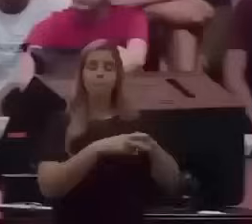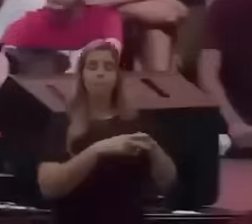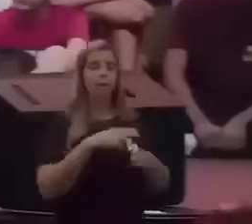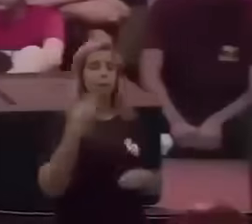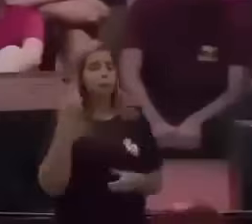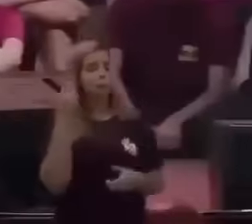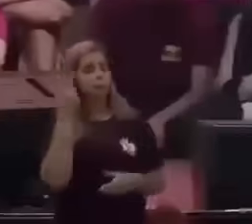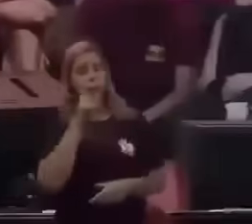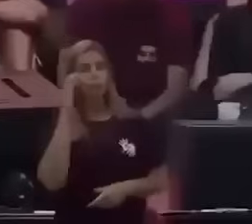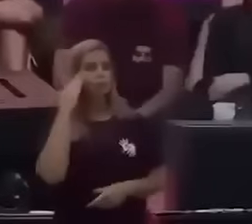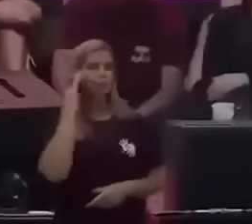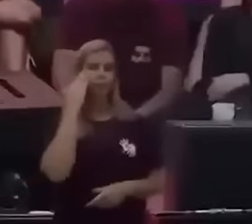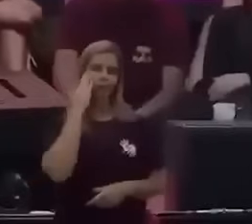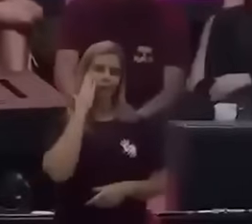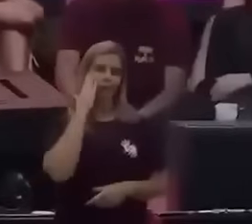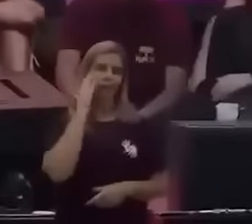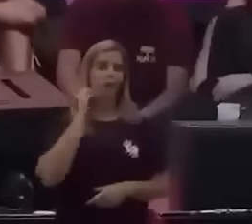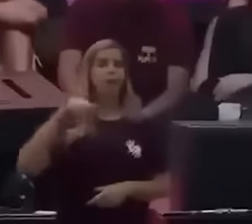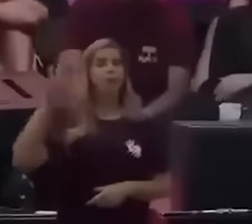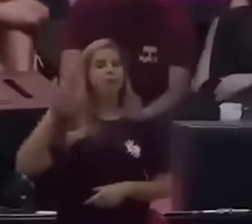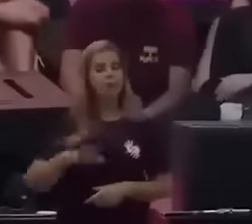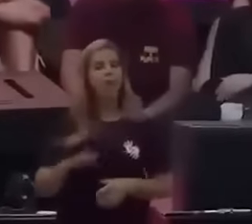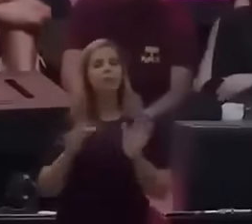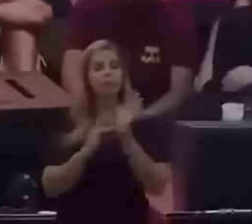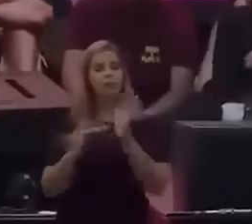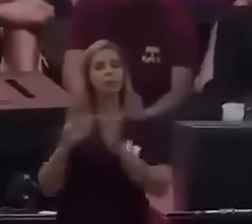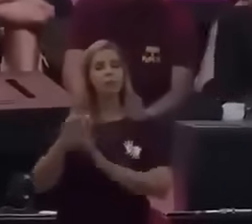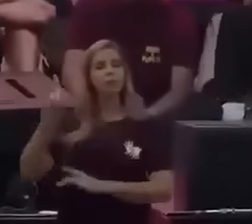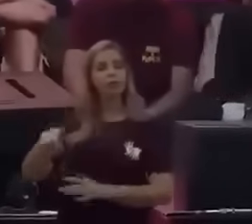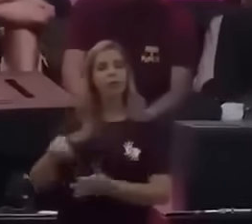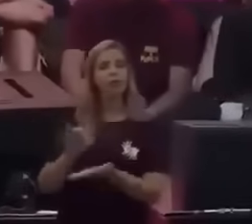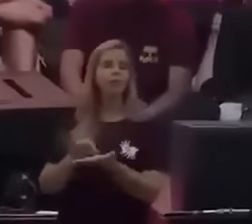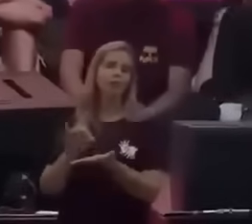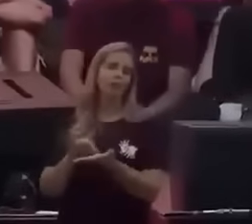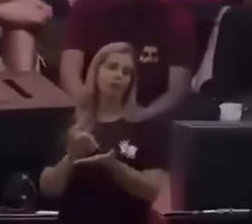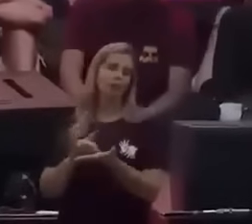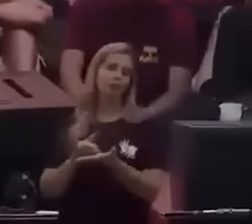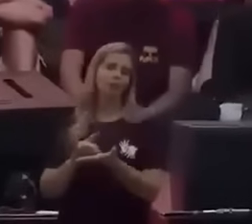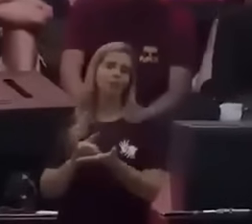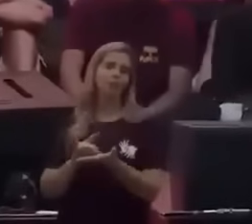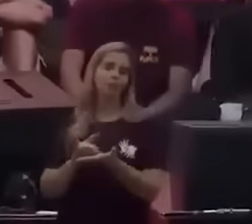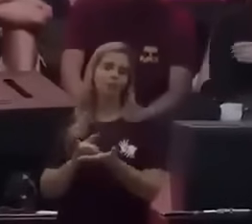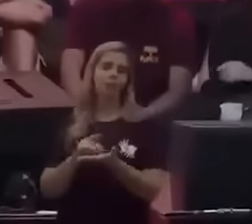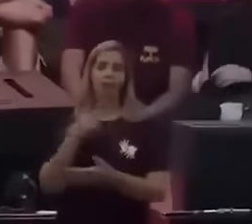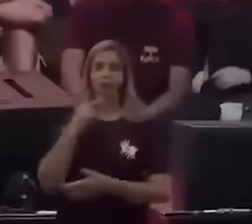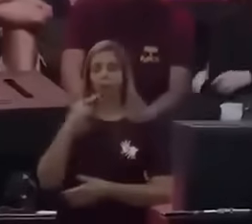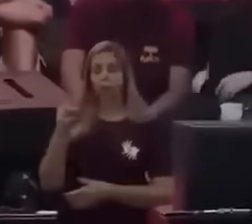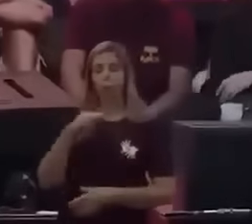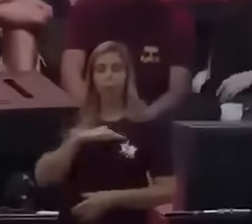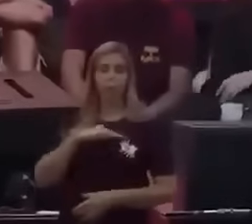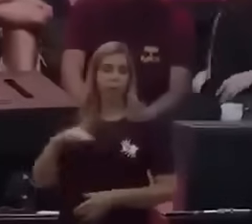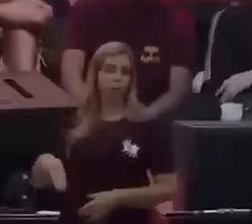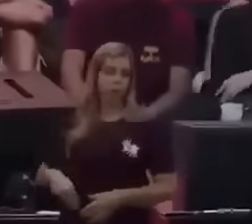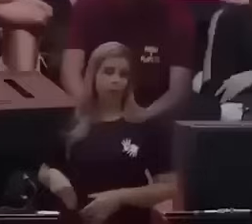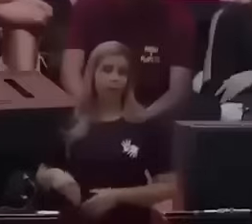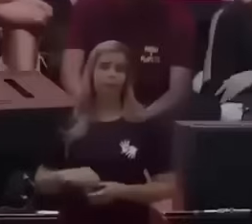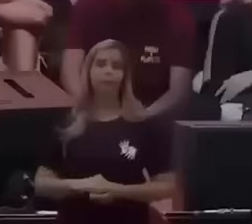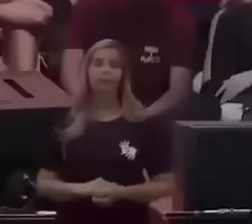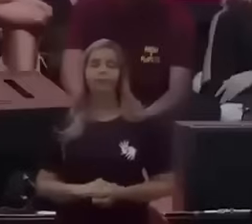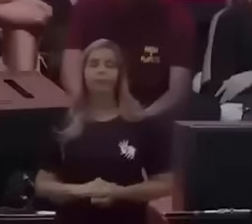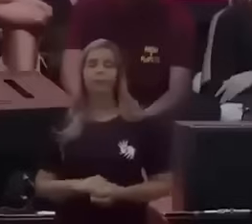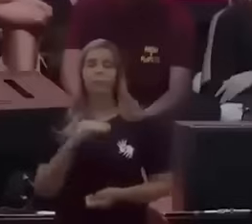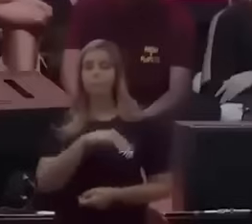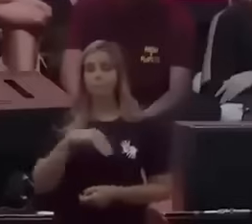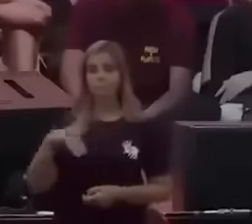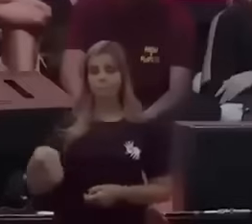a centralidade da pessoa de Jesus. Diz a Bíblia que ele disse assim: mestre, porque ele achava que estava no controle: mestre, nós vamos fazer o seguinte,